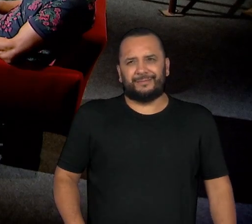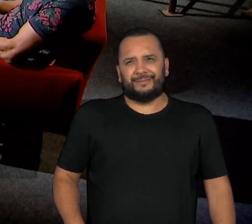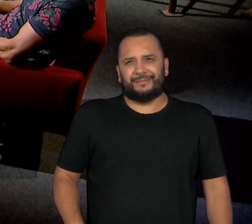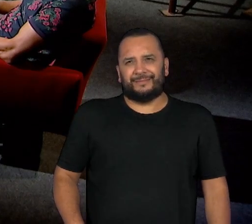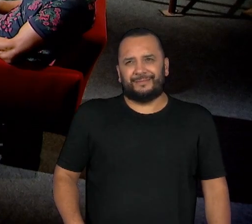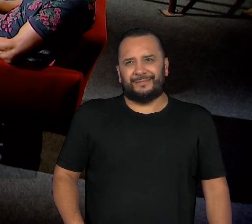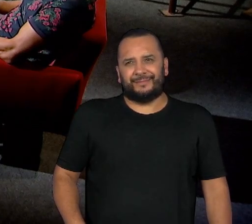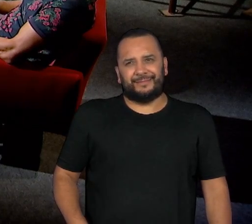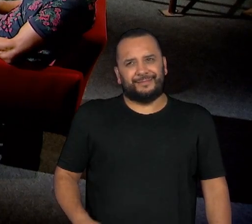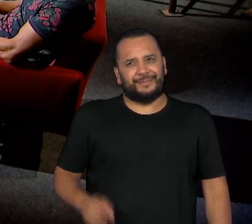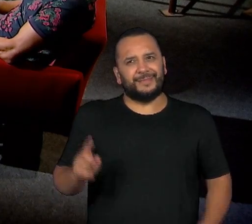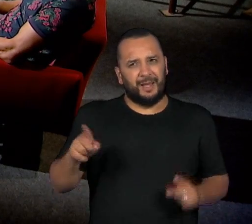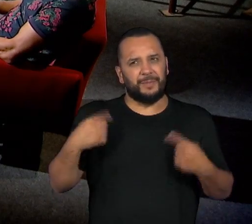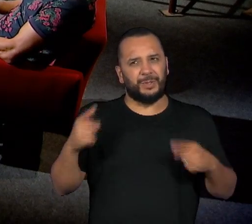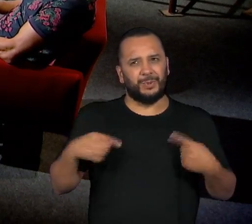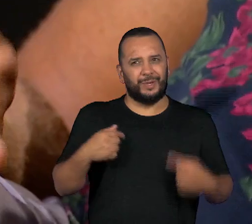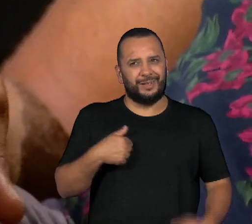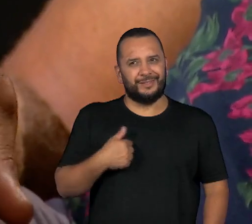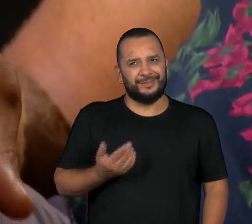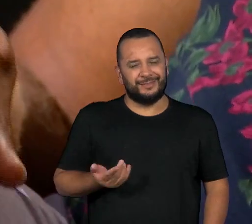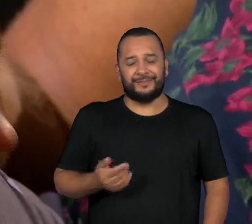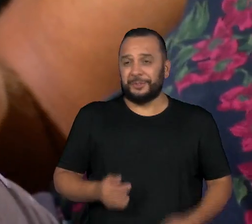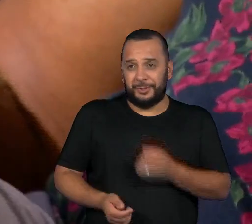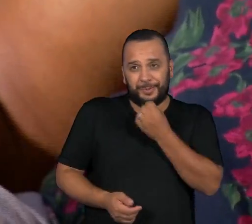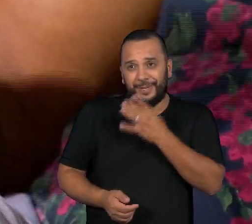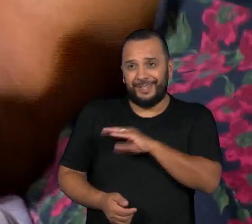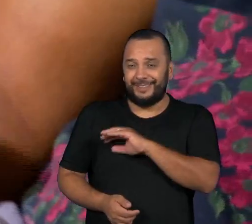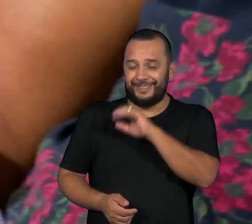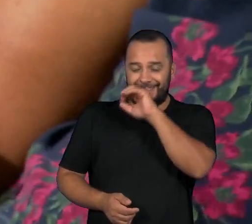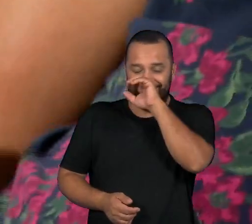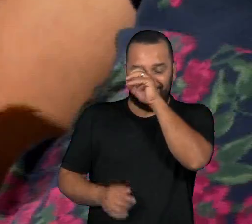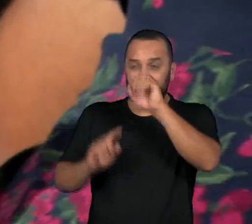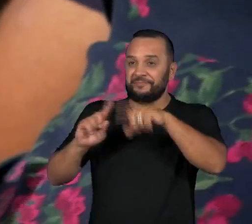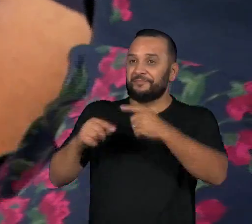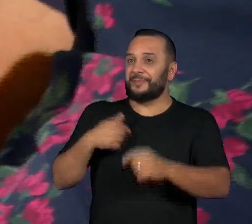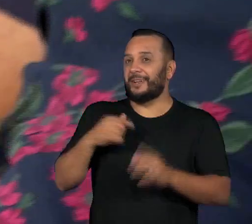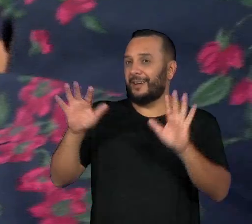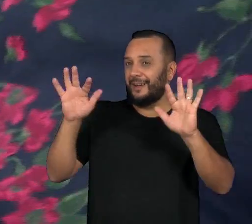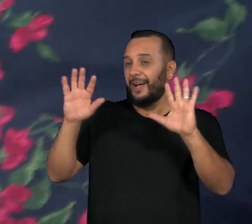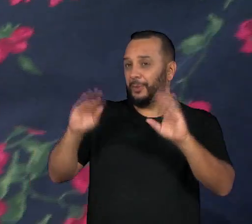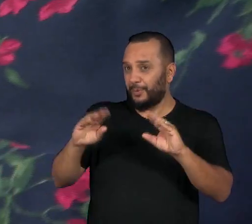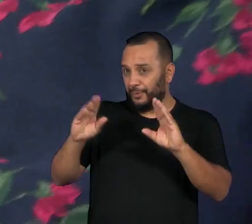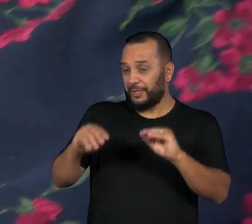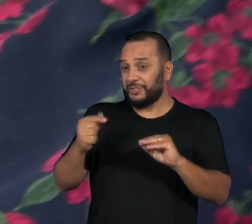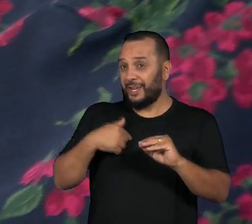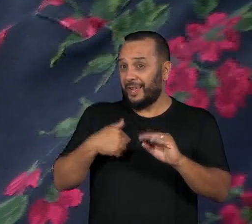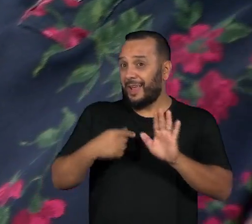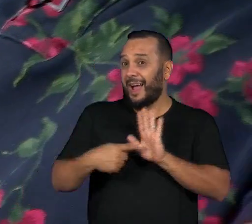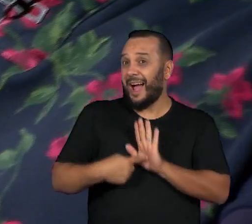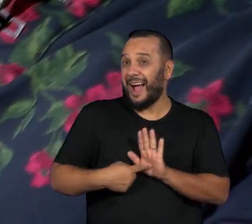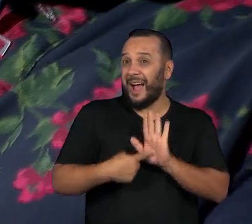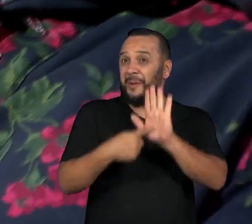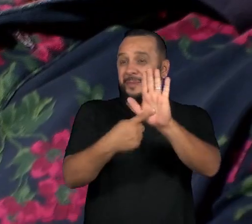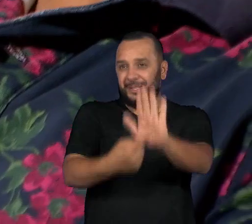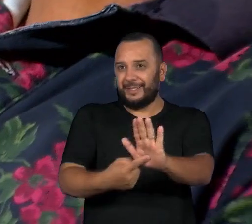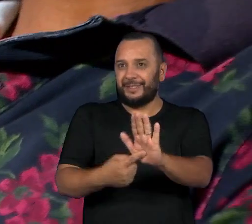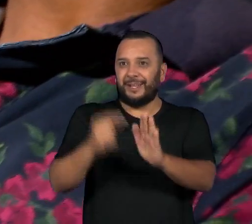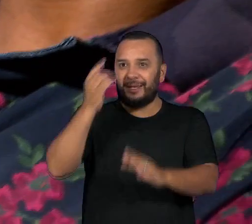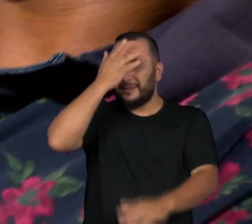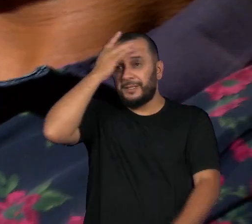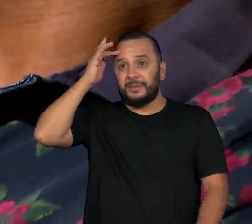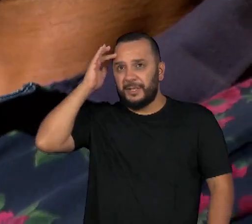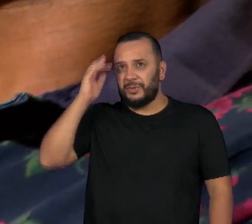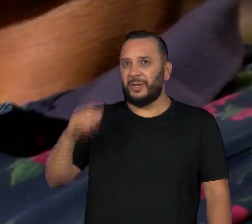tá, ela tá me zoando, né? Mas tudo bem. E aí, à noite, quando ela foi me apresentar pro